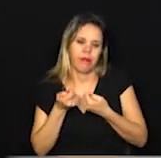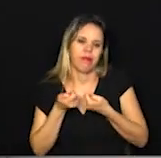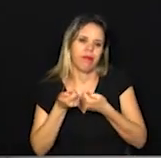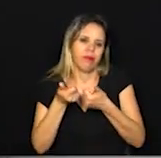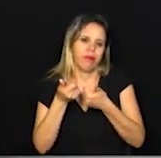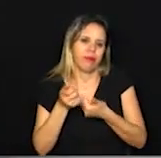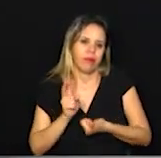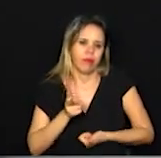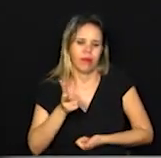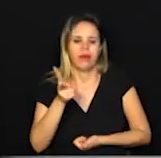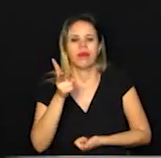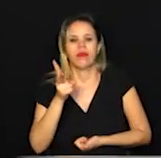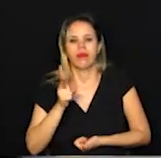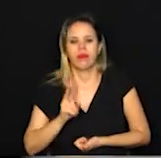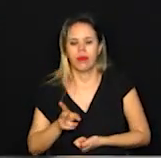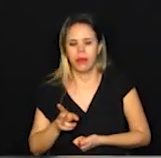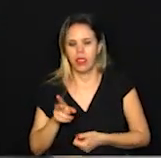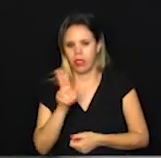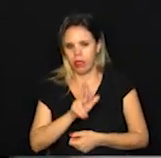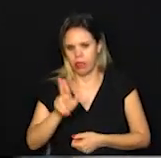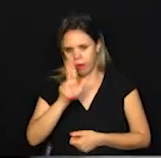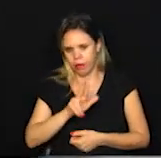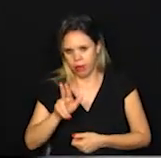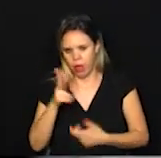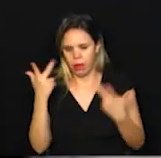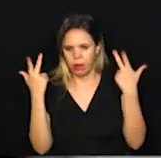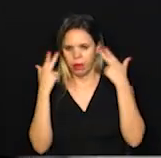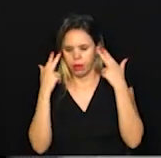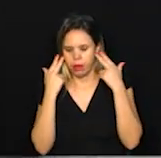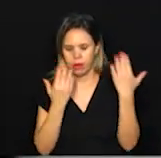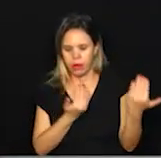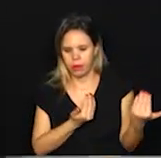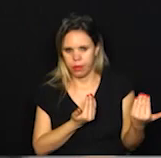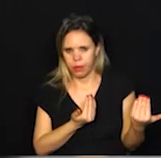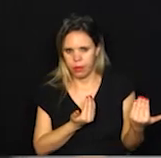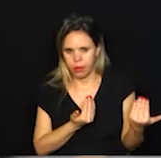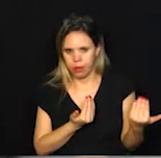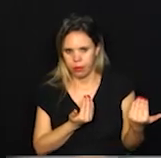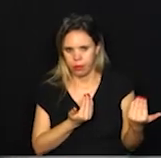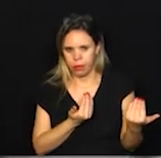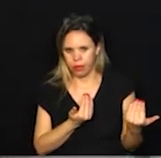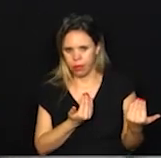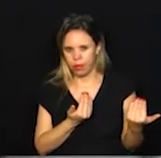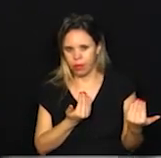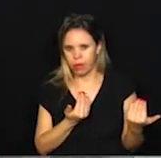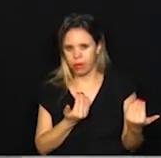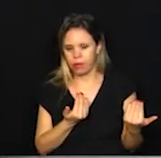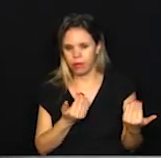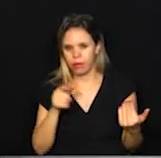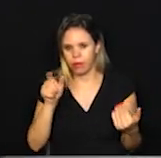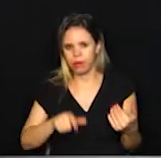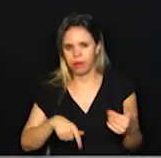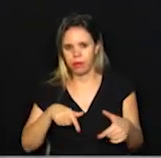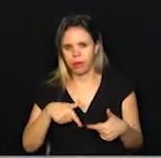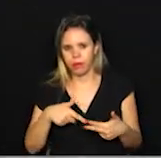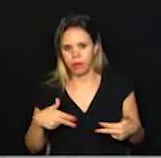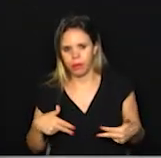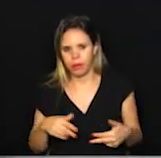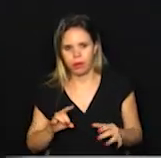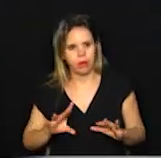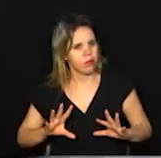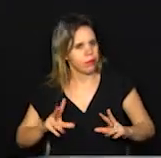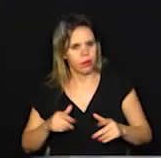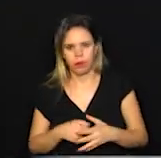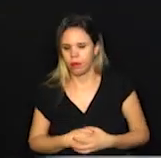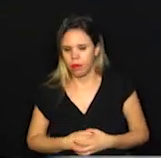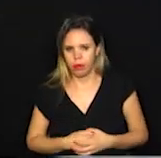poder permanecer na universidade. É muito comum o jovem ou mesmo um trabalhador, enfim, né, não são todos